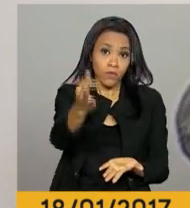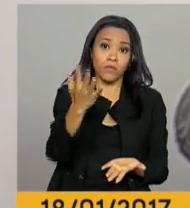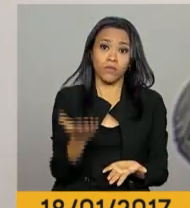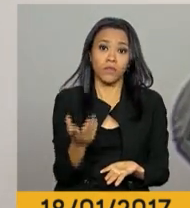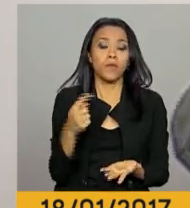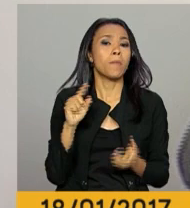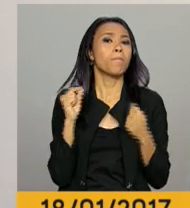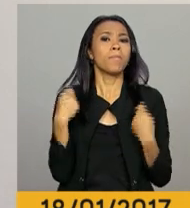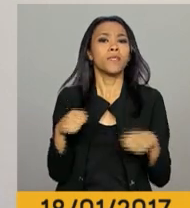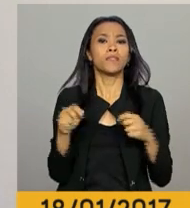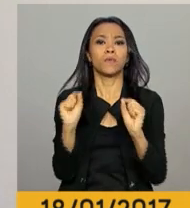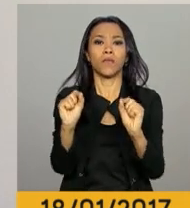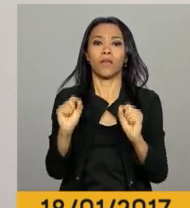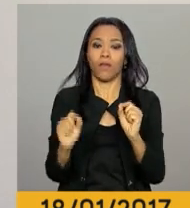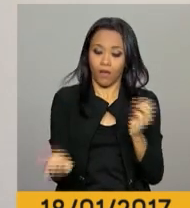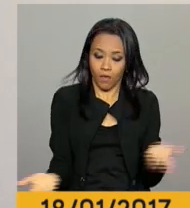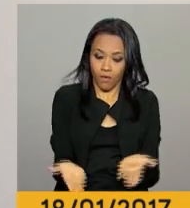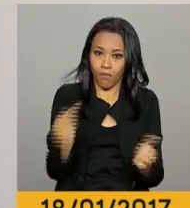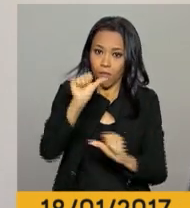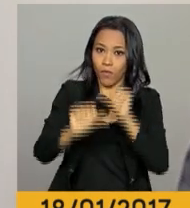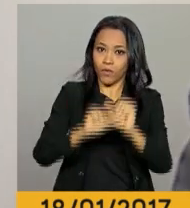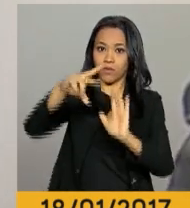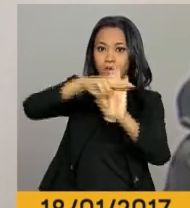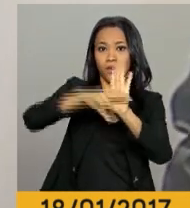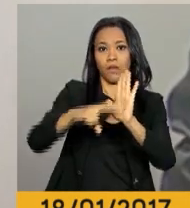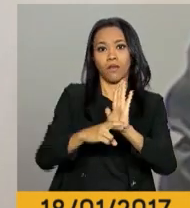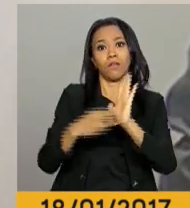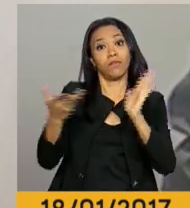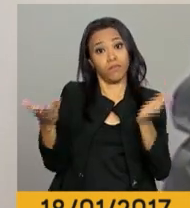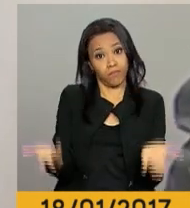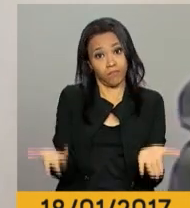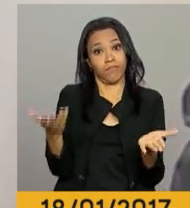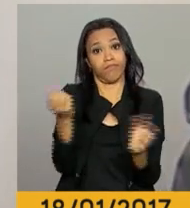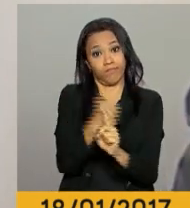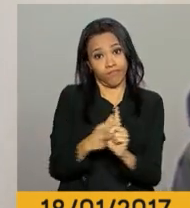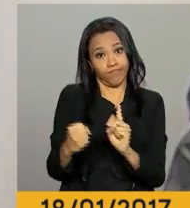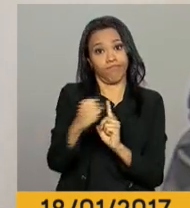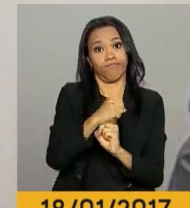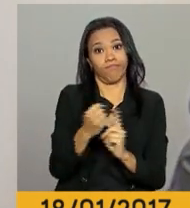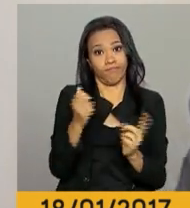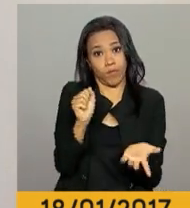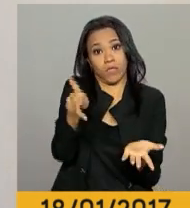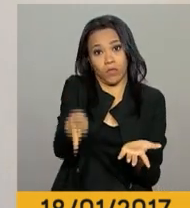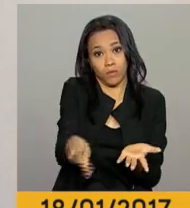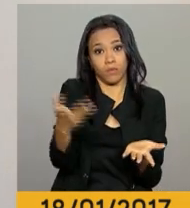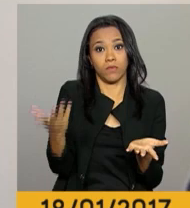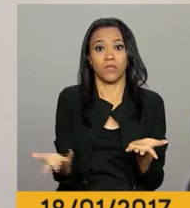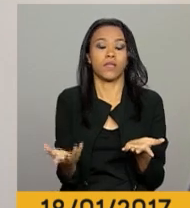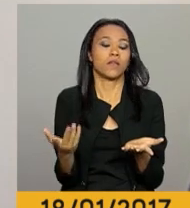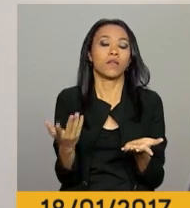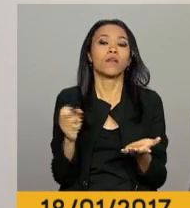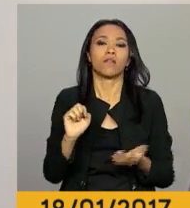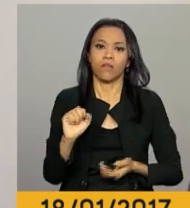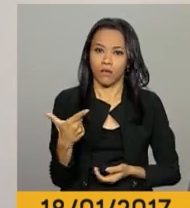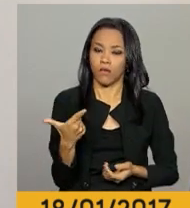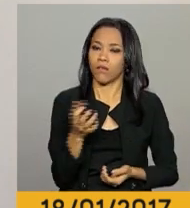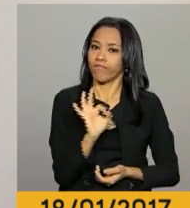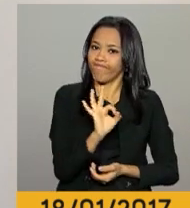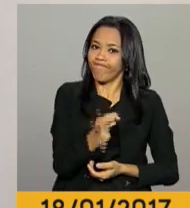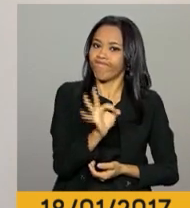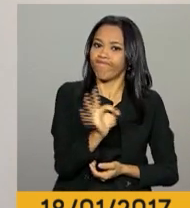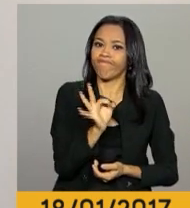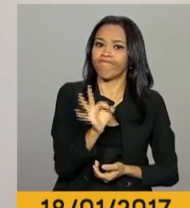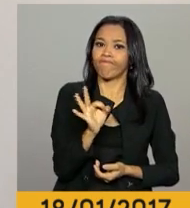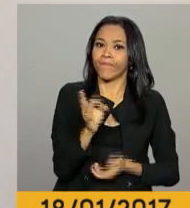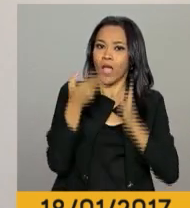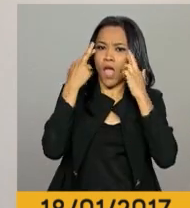é preciso reformular a Previdência eh social não é eh guardando evidentemente o